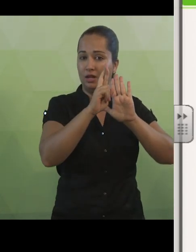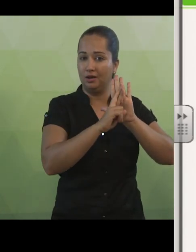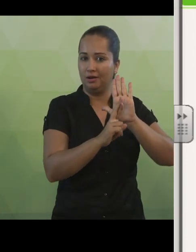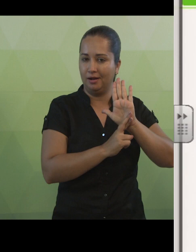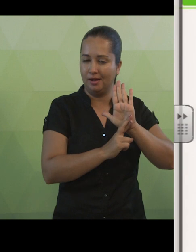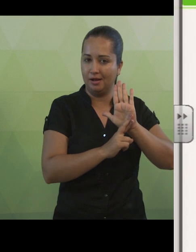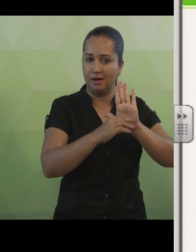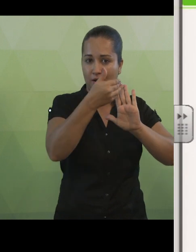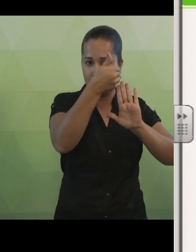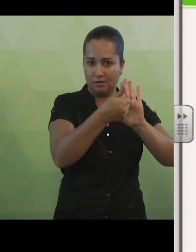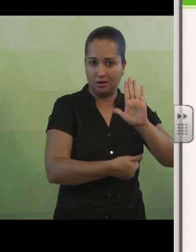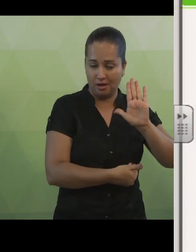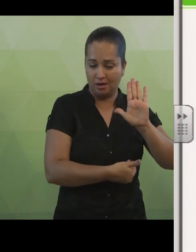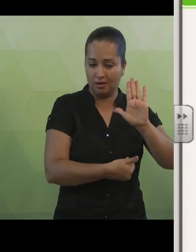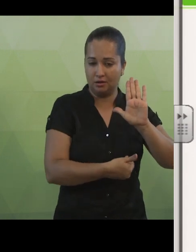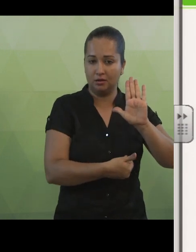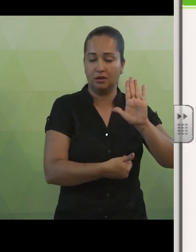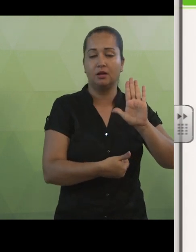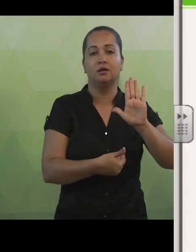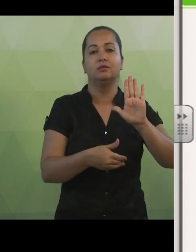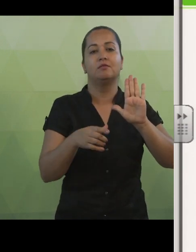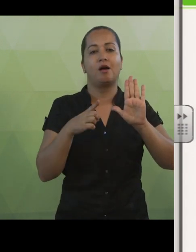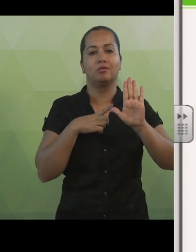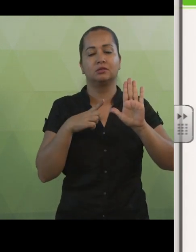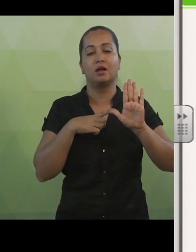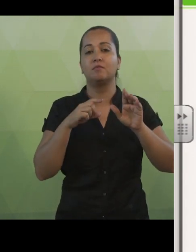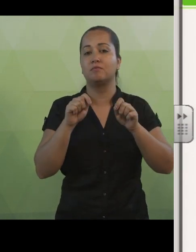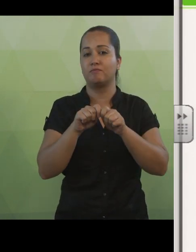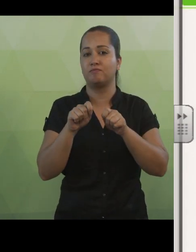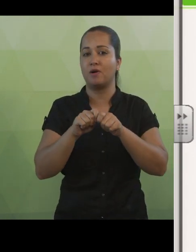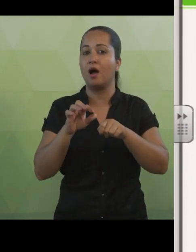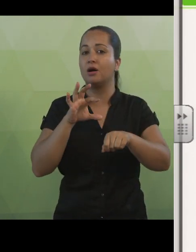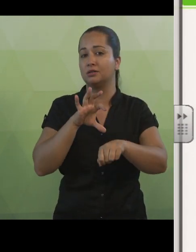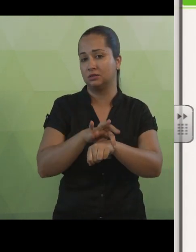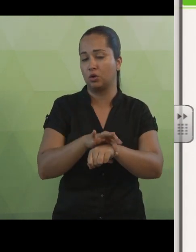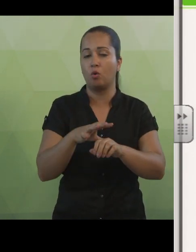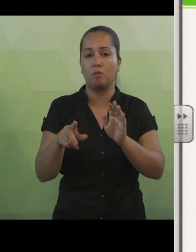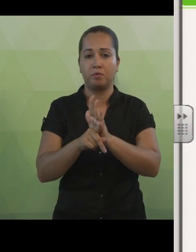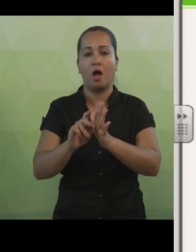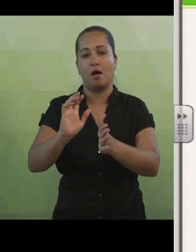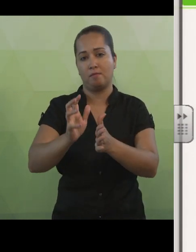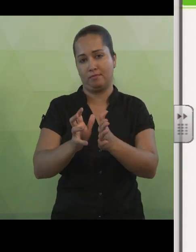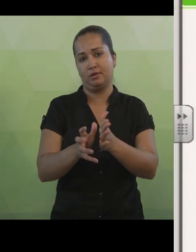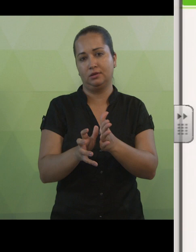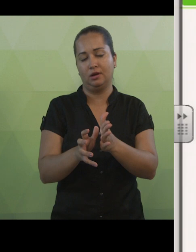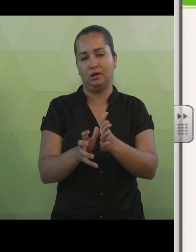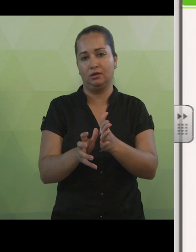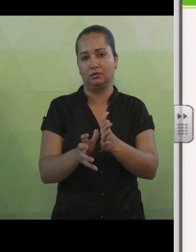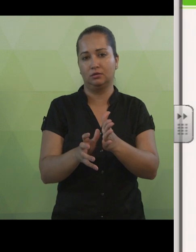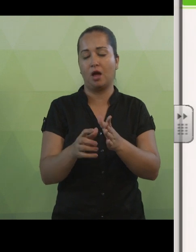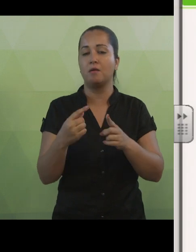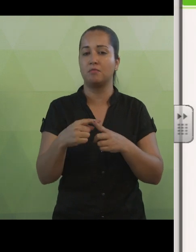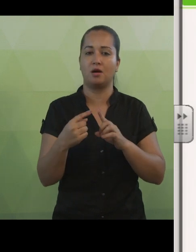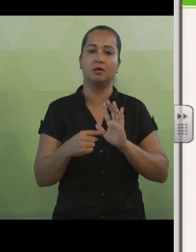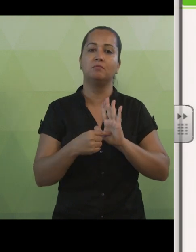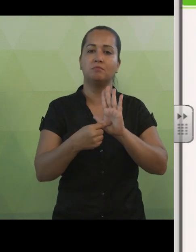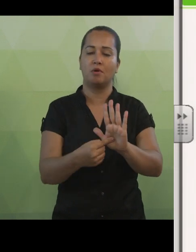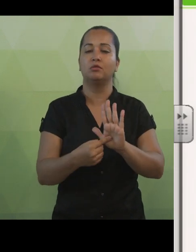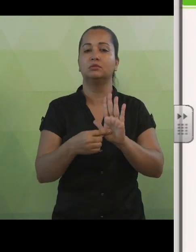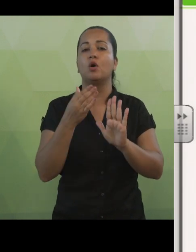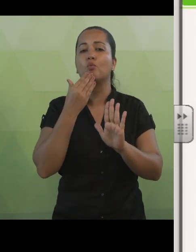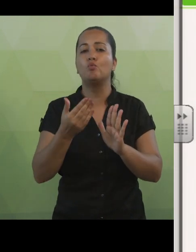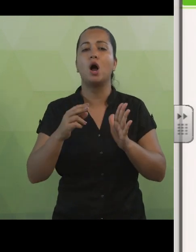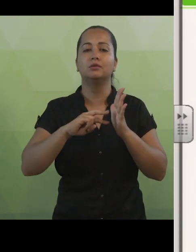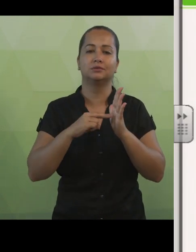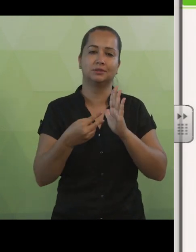ele permite aumentar a confiabilidade dos dados armazenados, pois permite expressar qual é o significado do dado. Então, se,